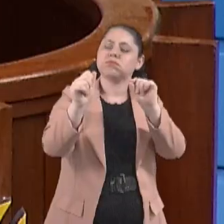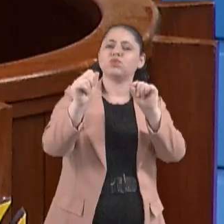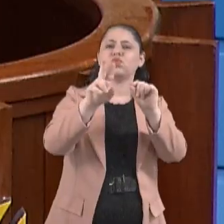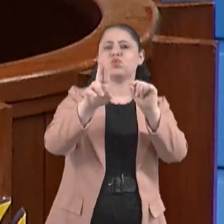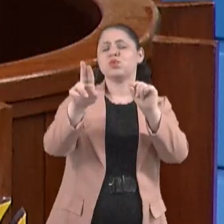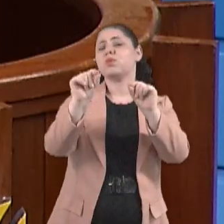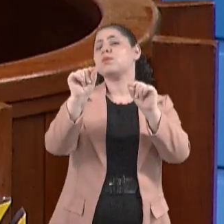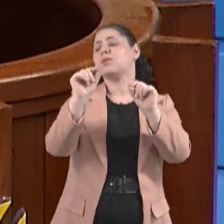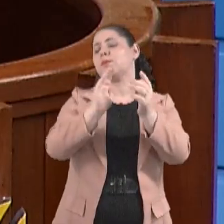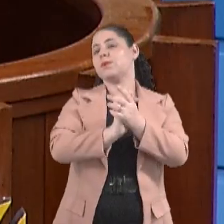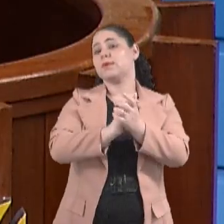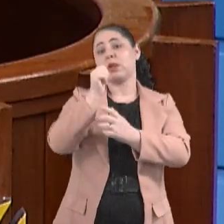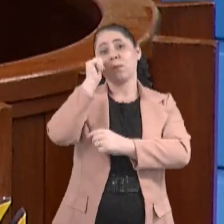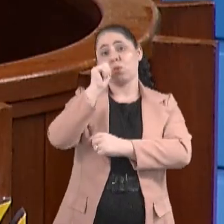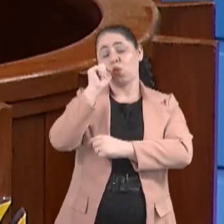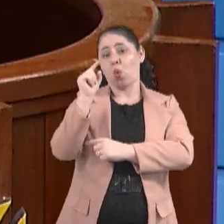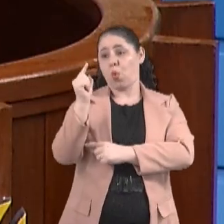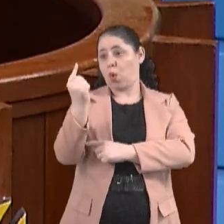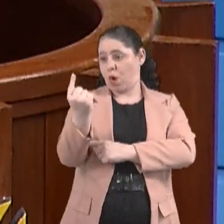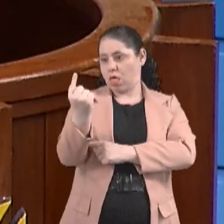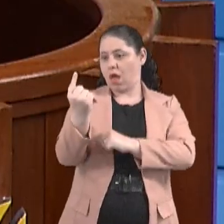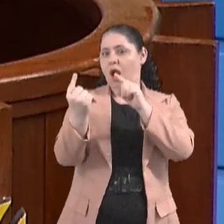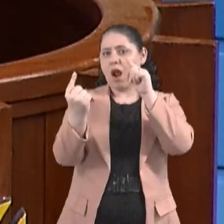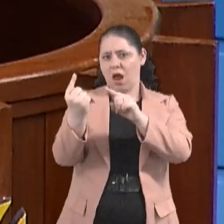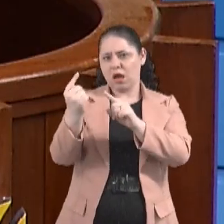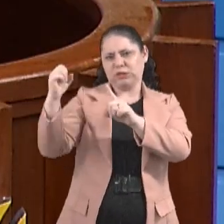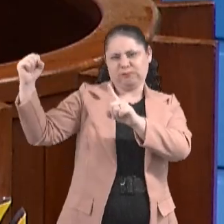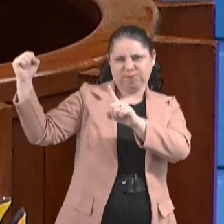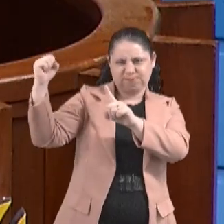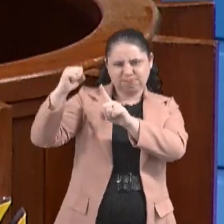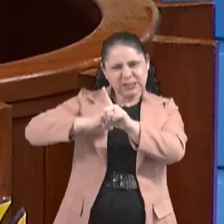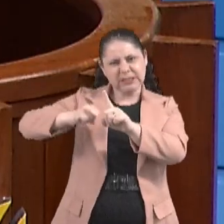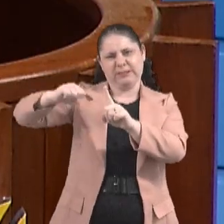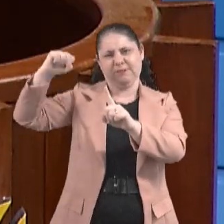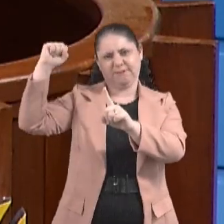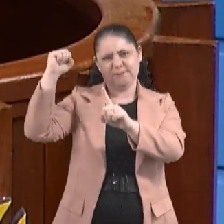falamos de uma mulher que foi duramente